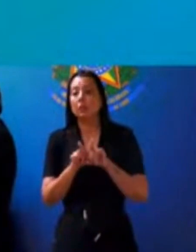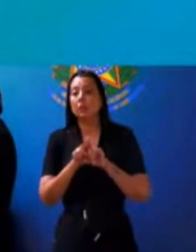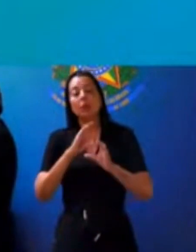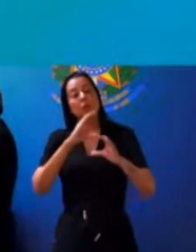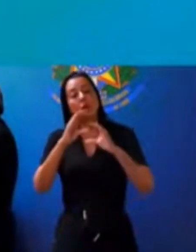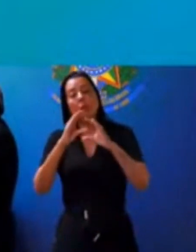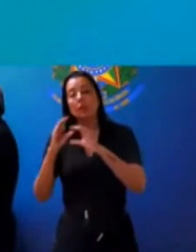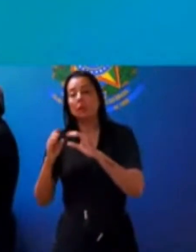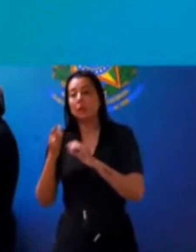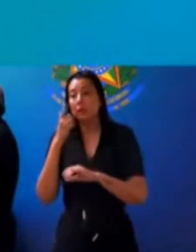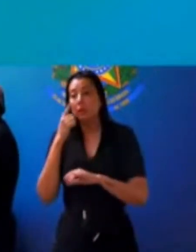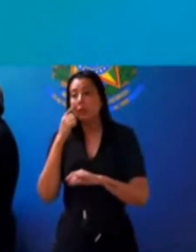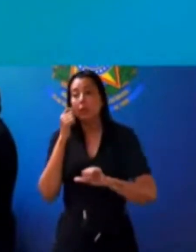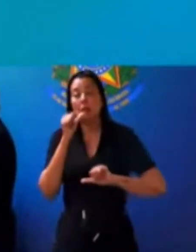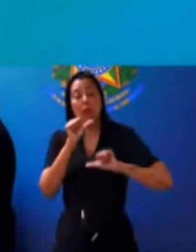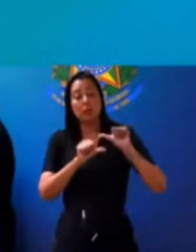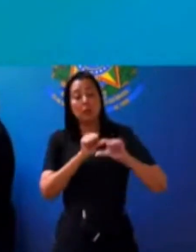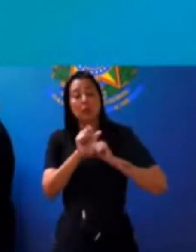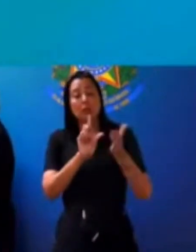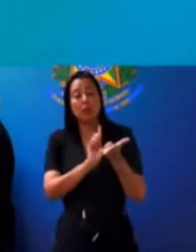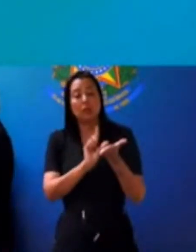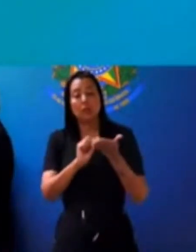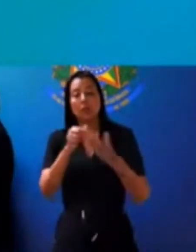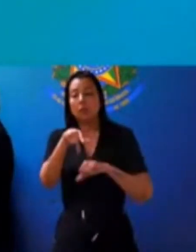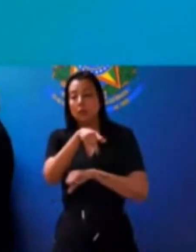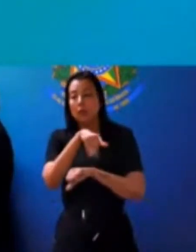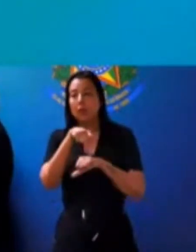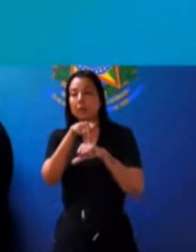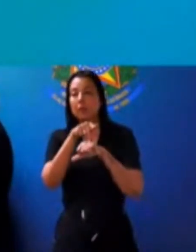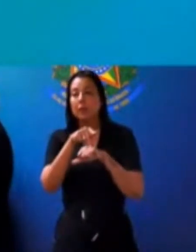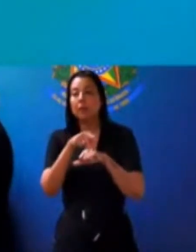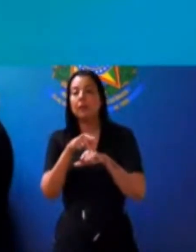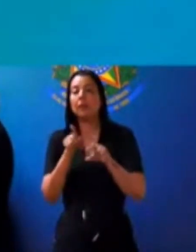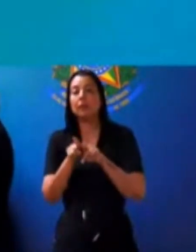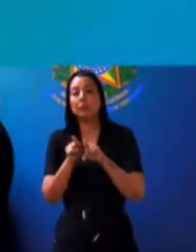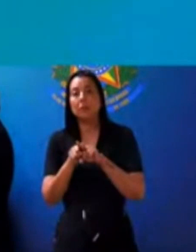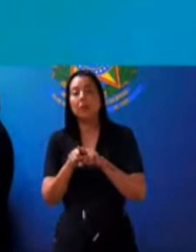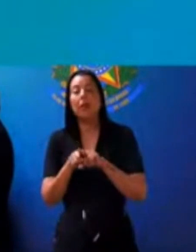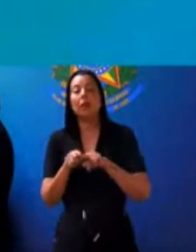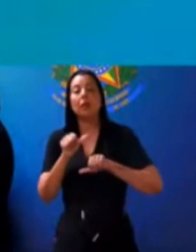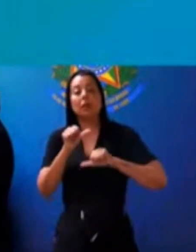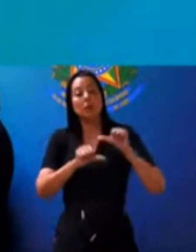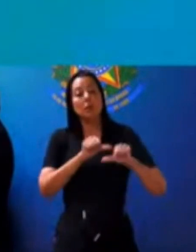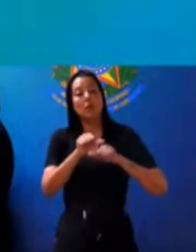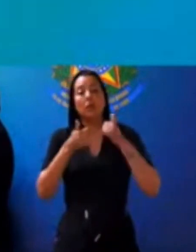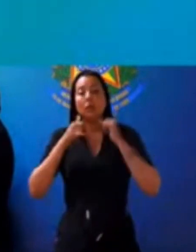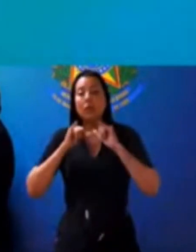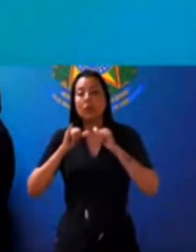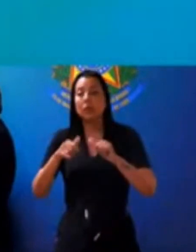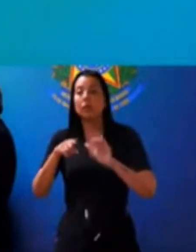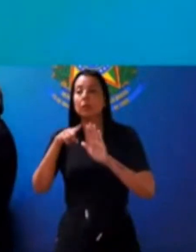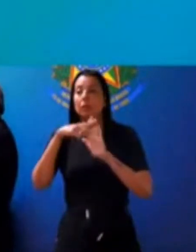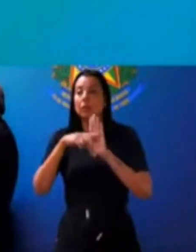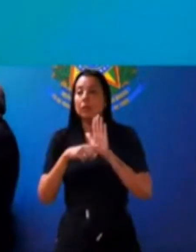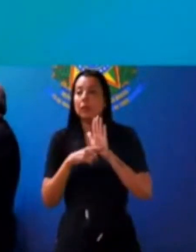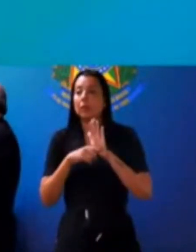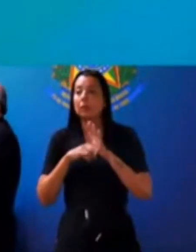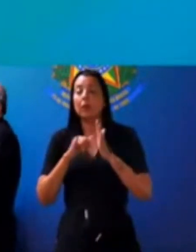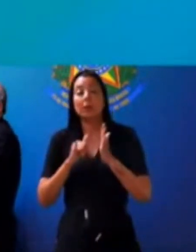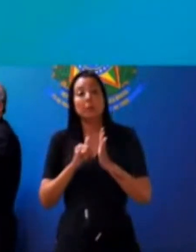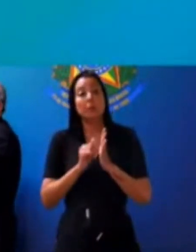vivendo visando a transformação digital do país a transição energética o programa espacial